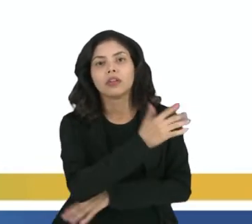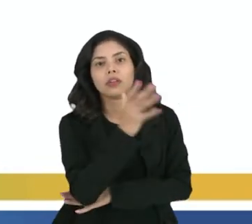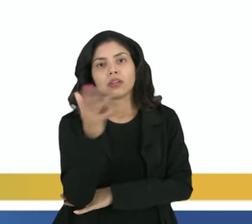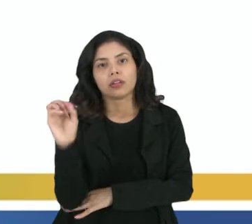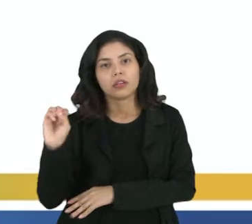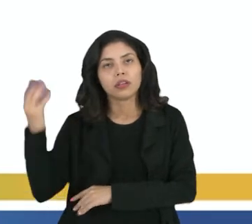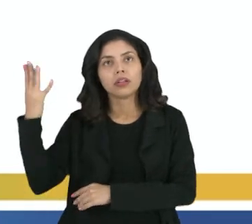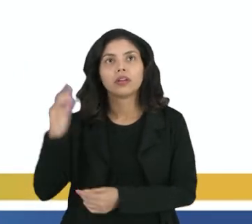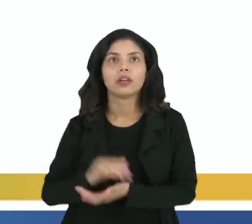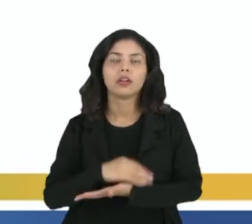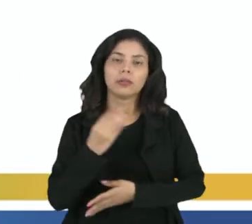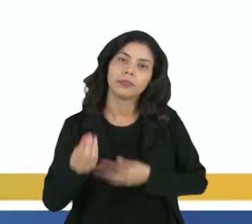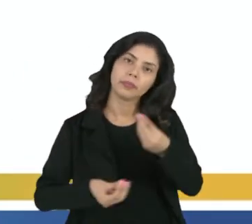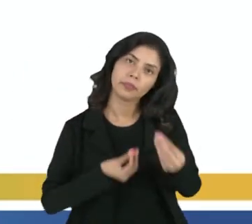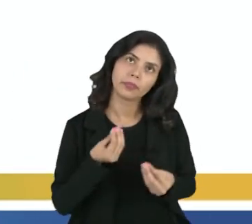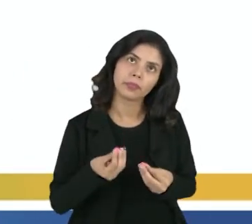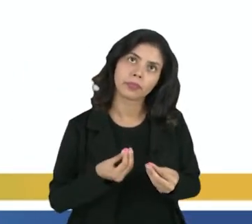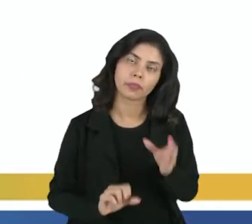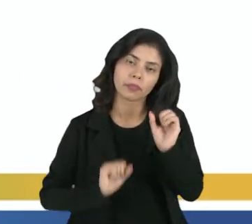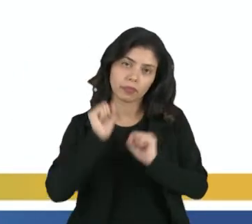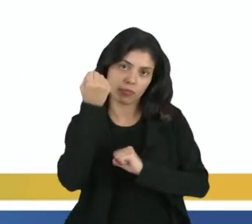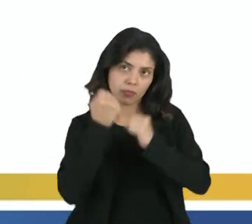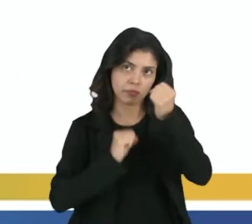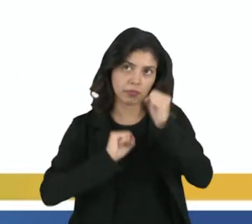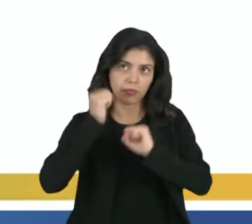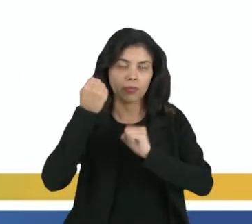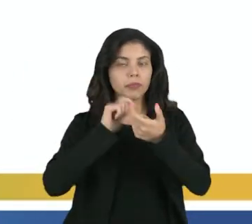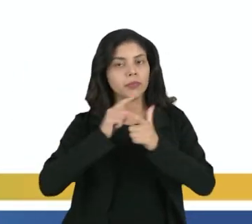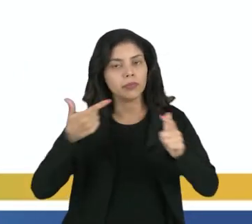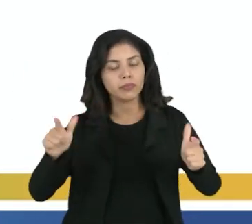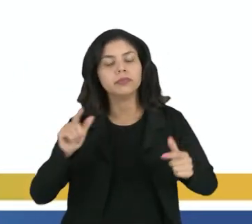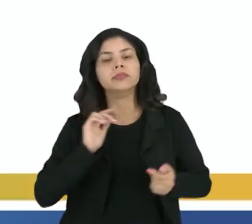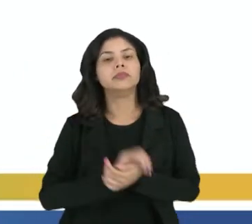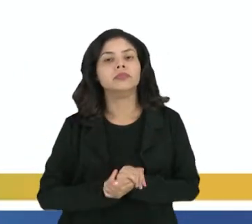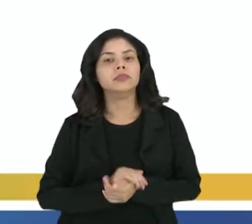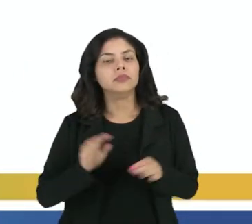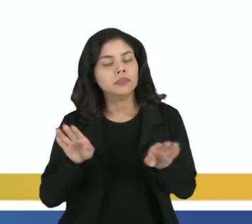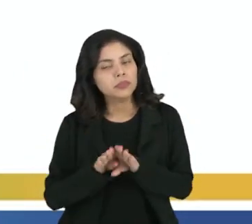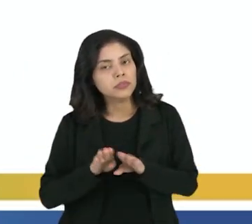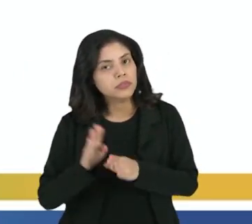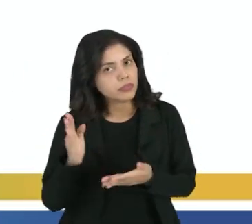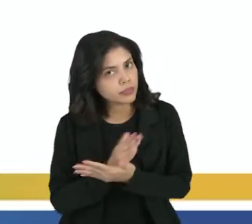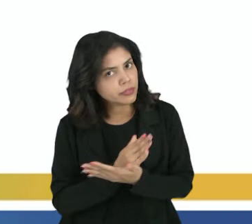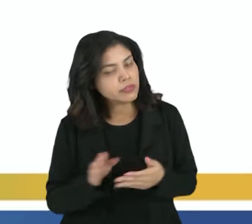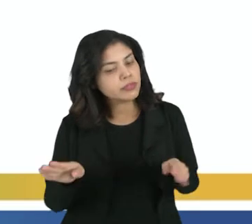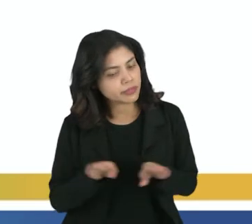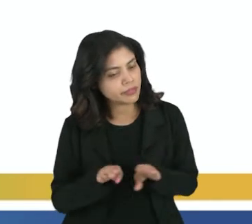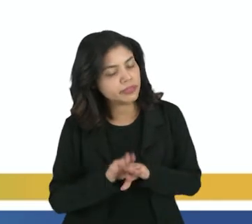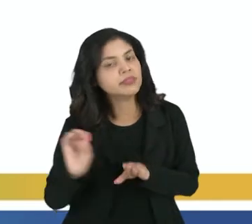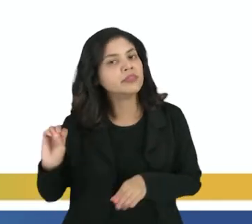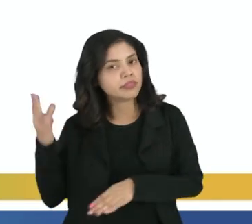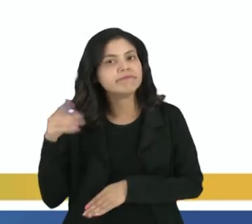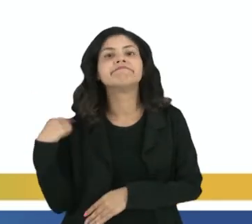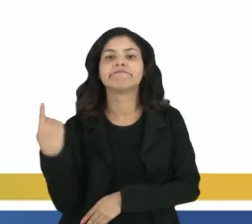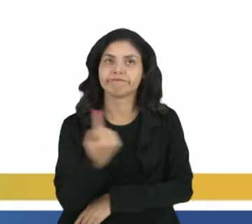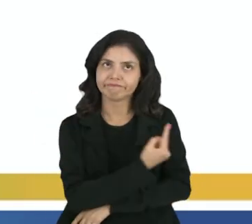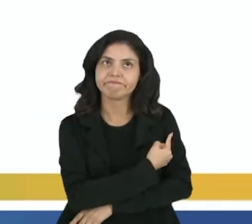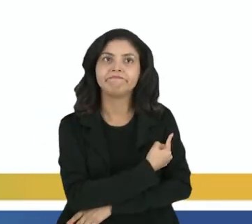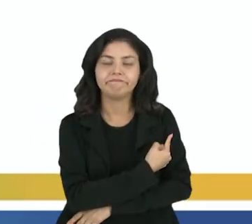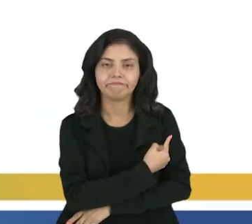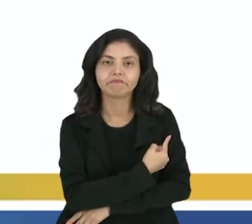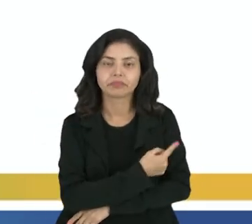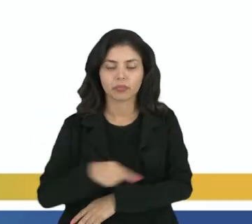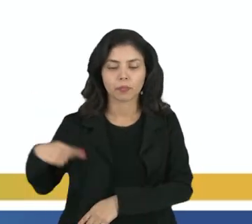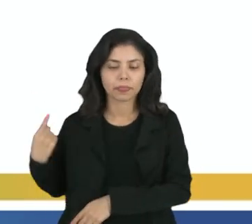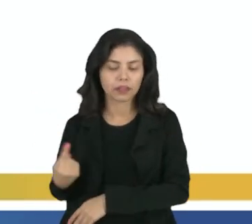são ocasionados tanto pelas fábricas, né, pelas grandes indústrias, e existem alguns também que são ocasionados por nós, como